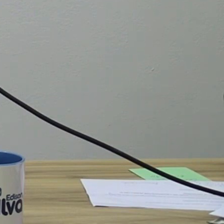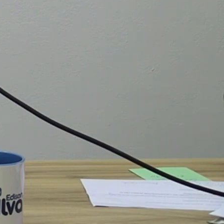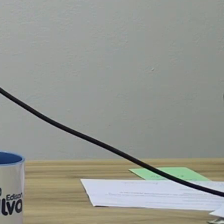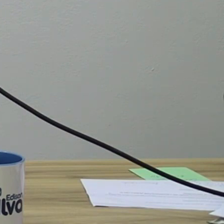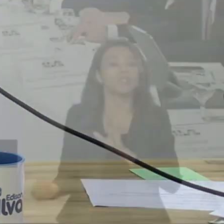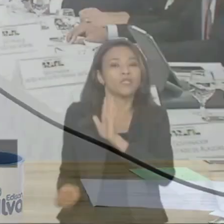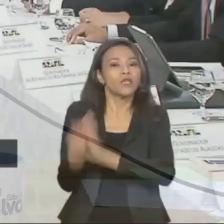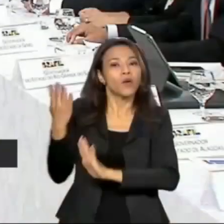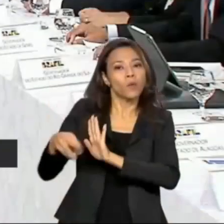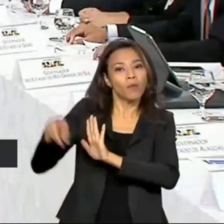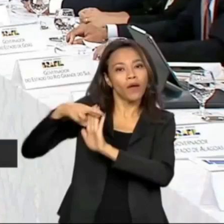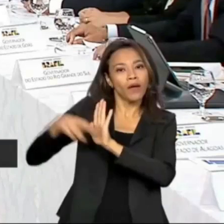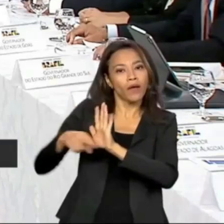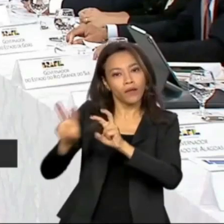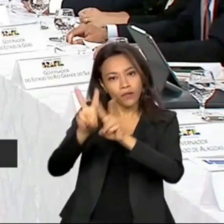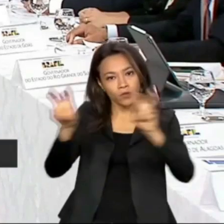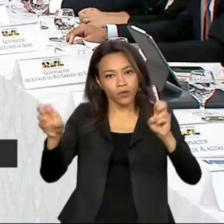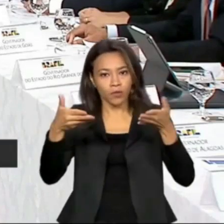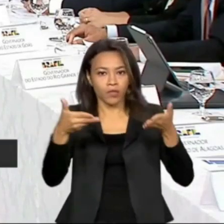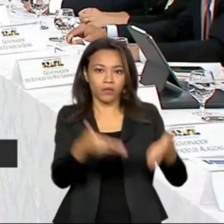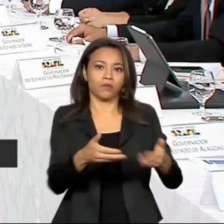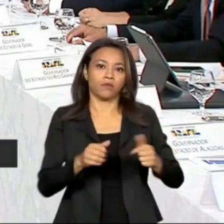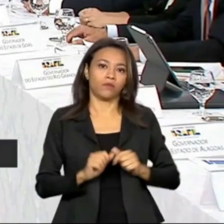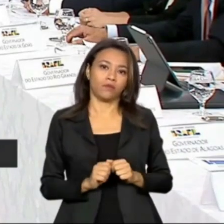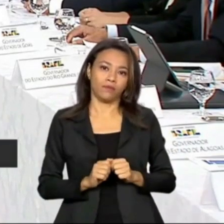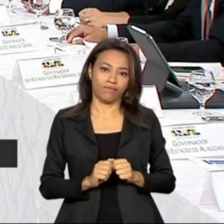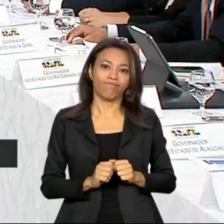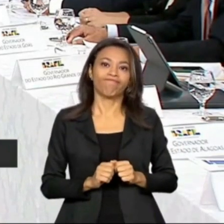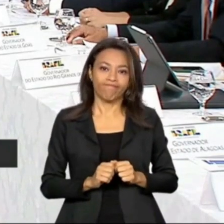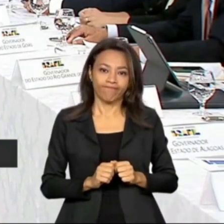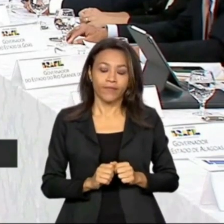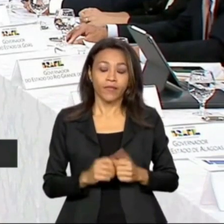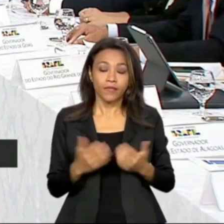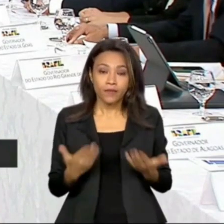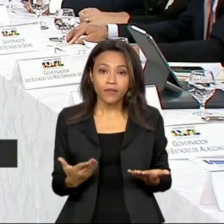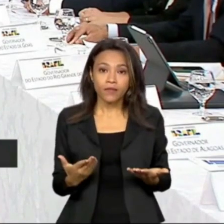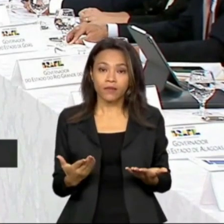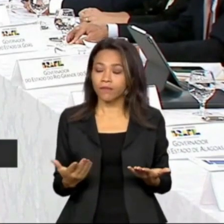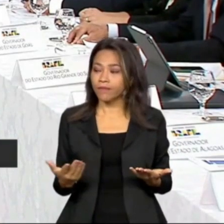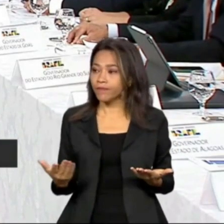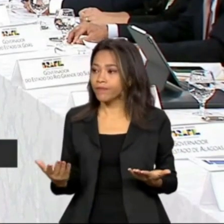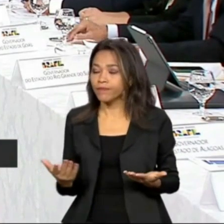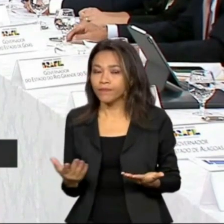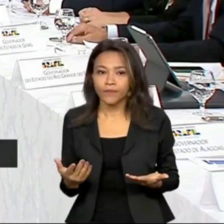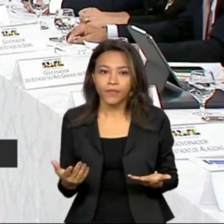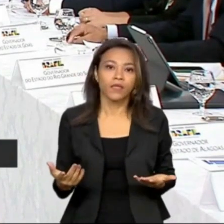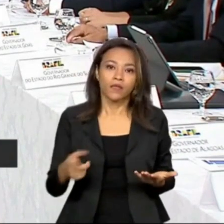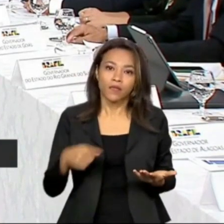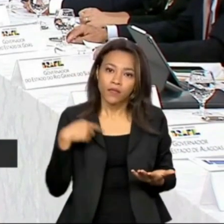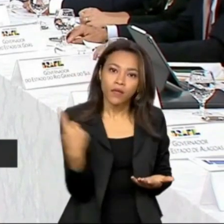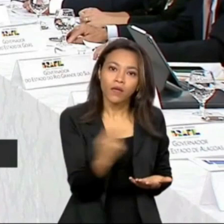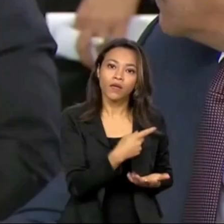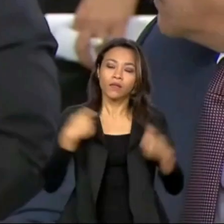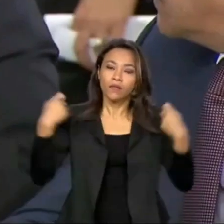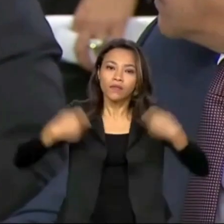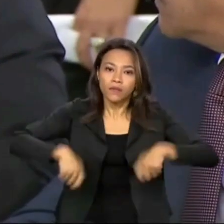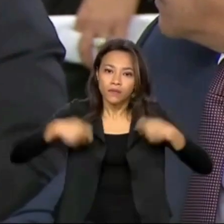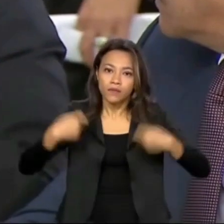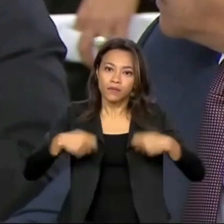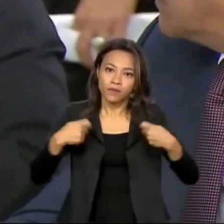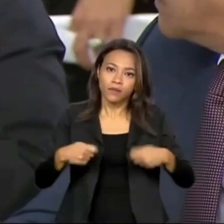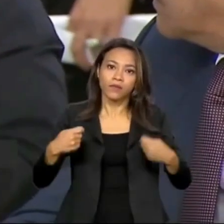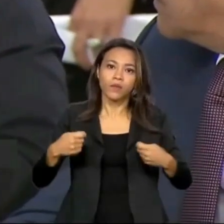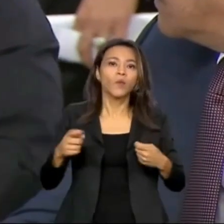o ministro. Então, nós precisamos, de uma vez por todas, determinar que o que não pode